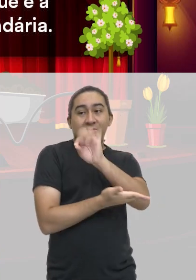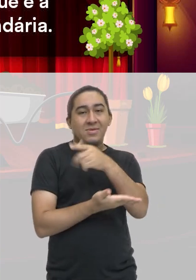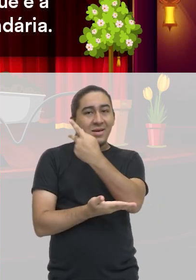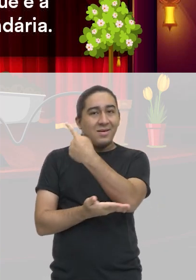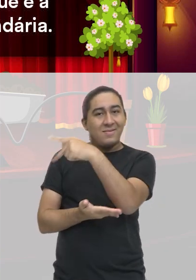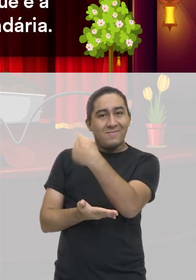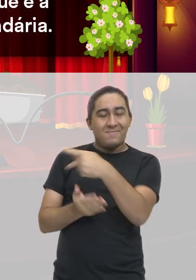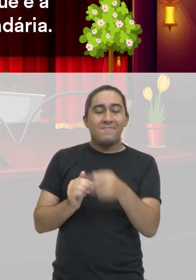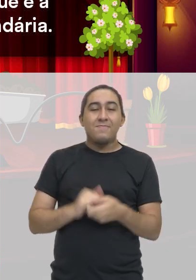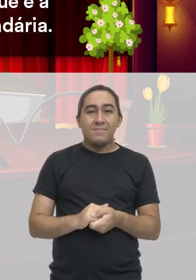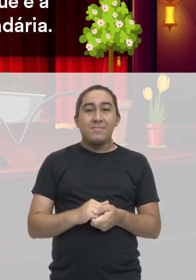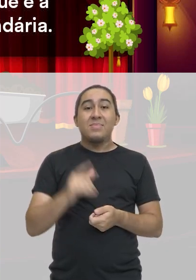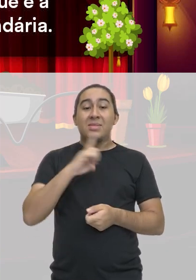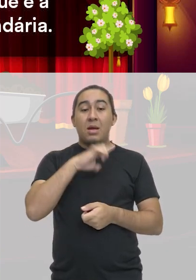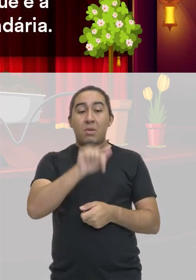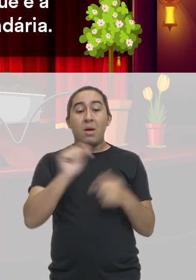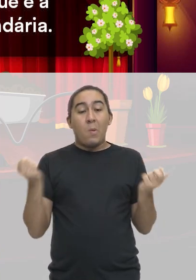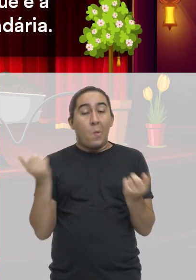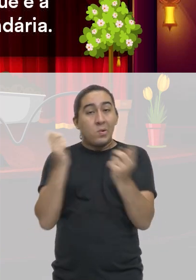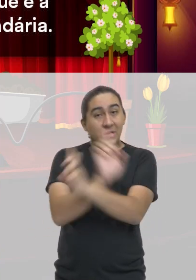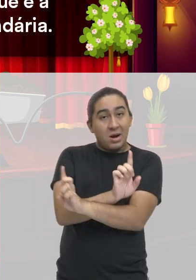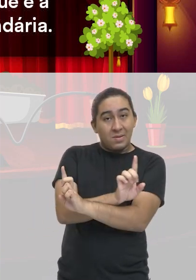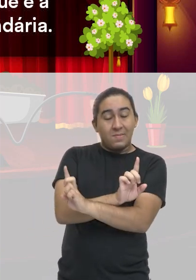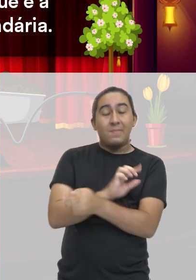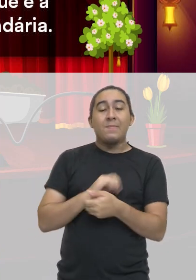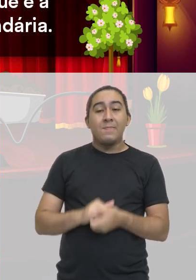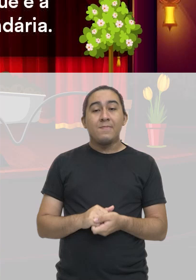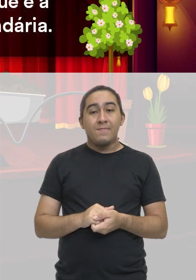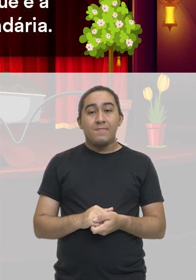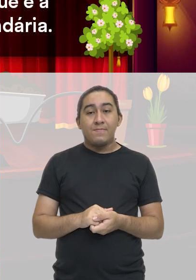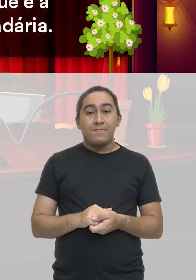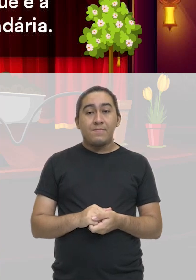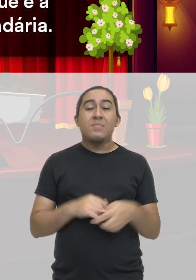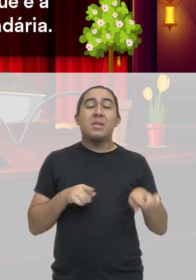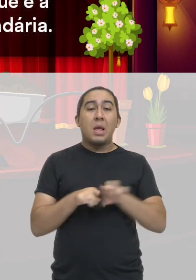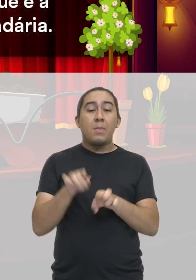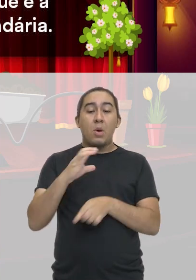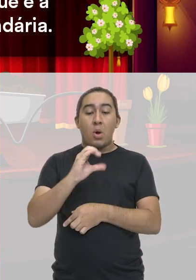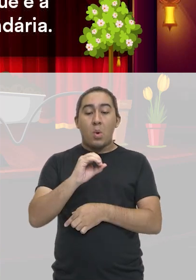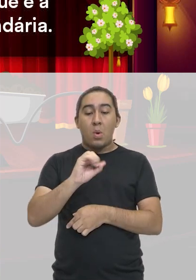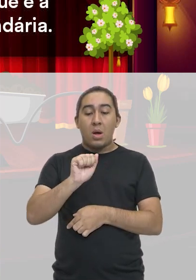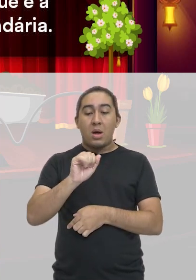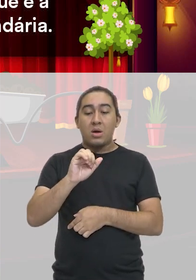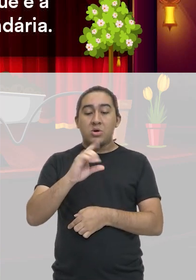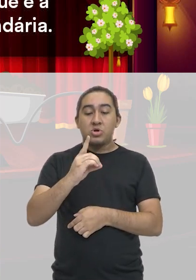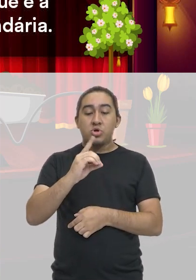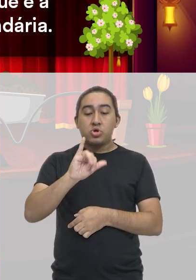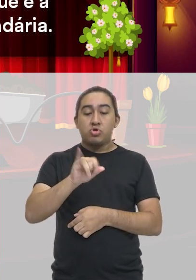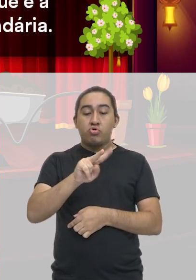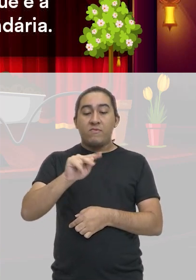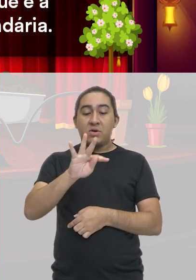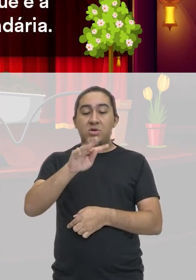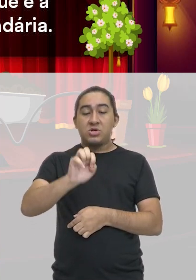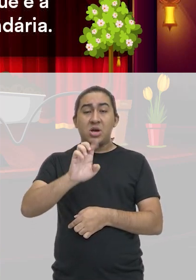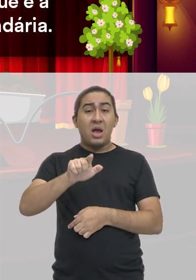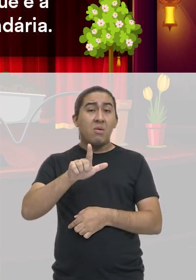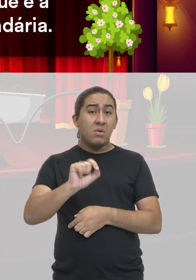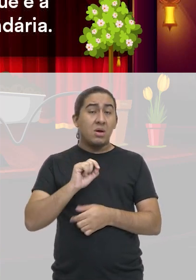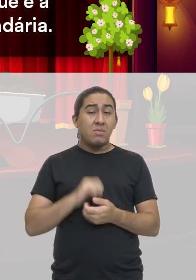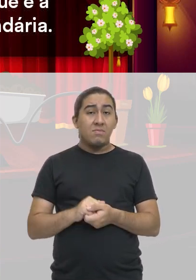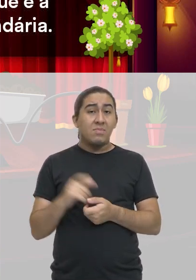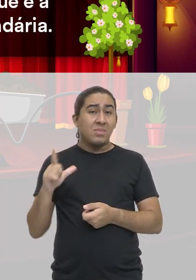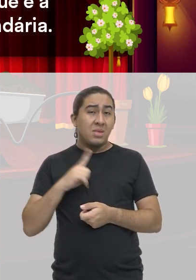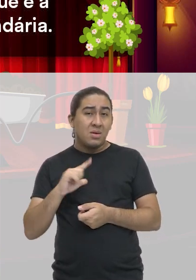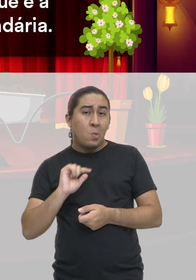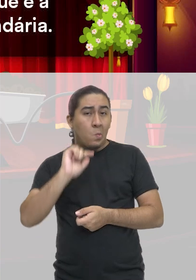antagonista, que fará oposição ao protagonista. E o coadjuvante é aquele personagem secundário.